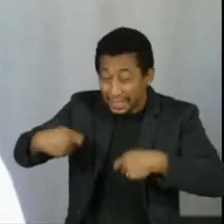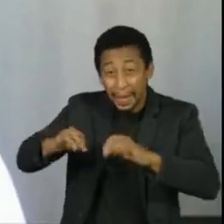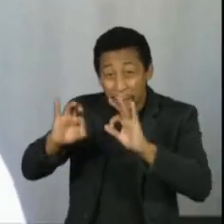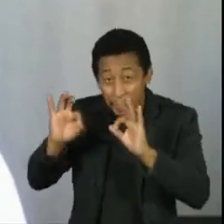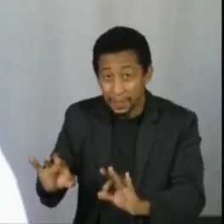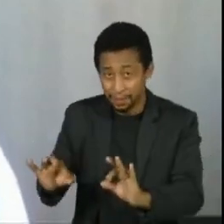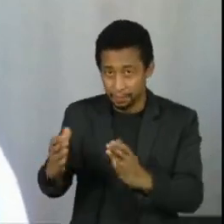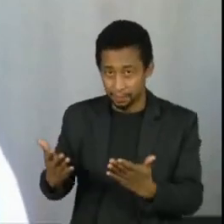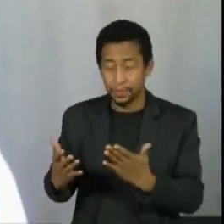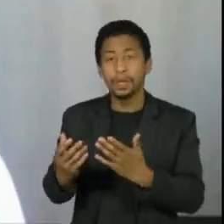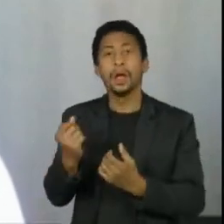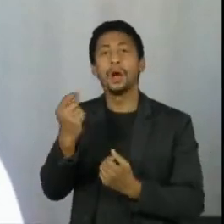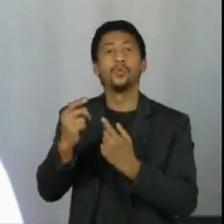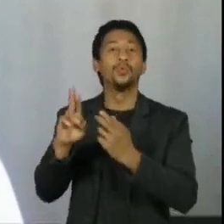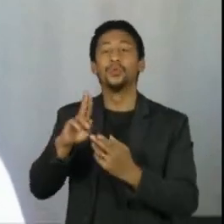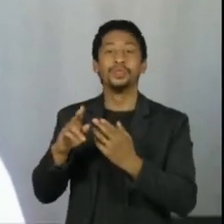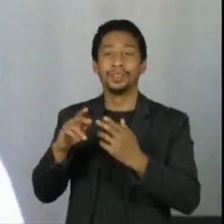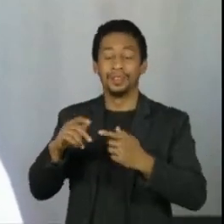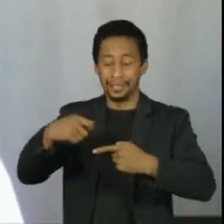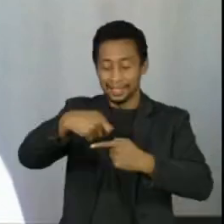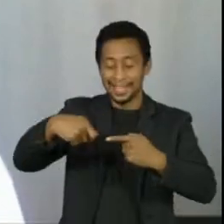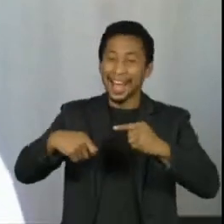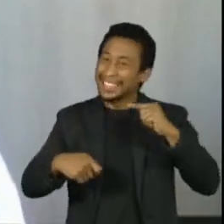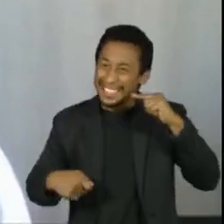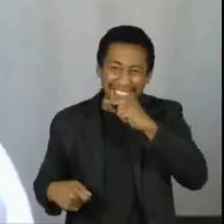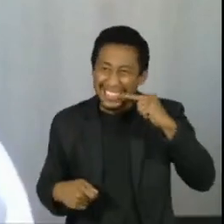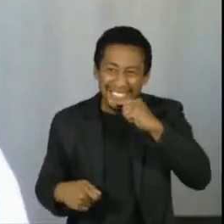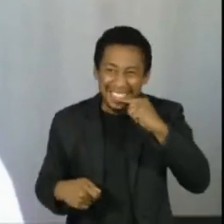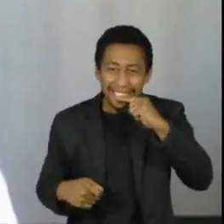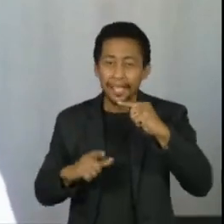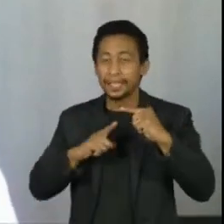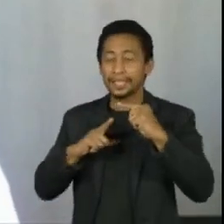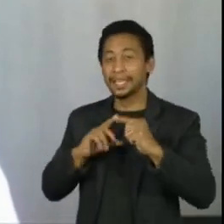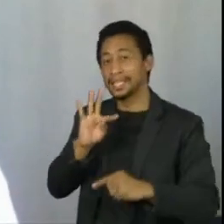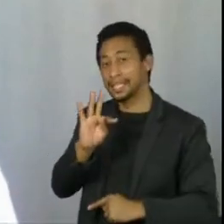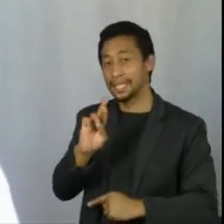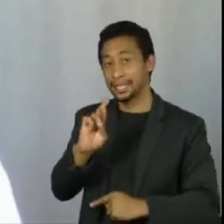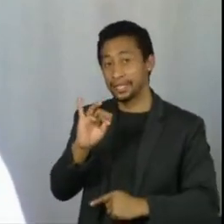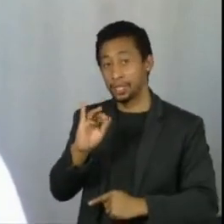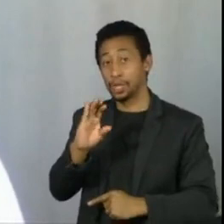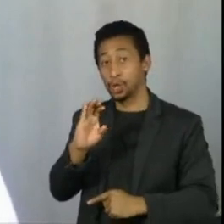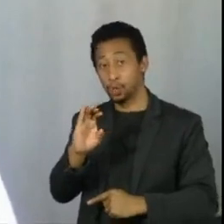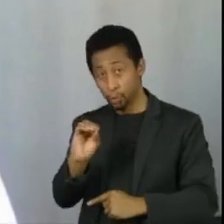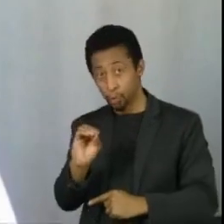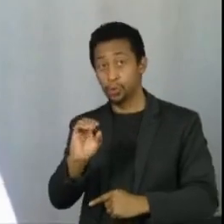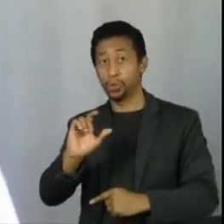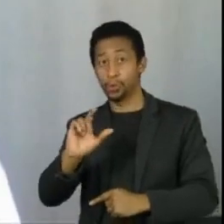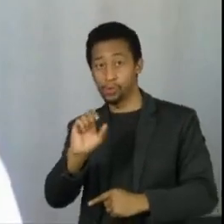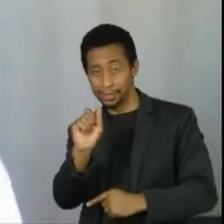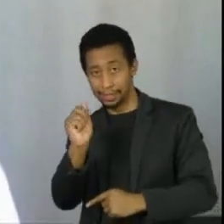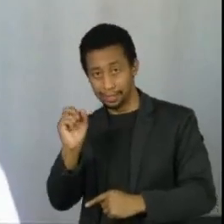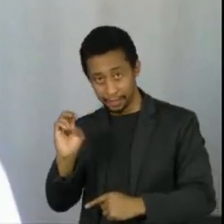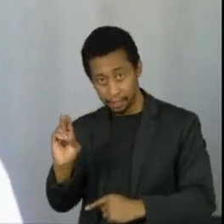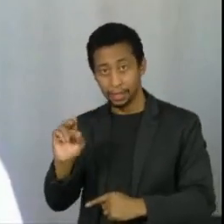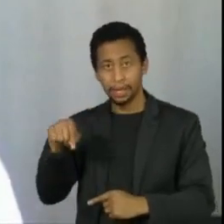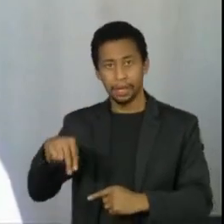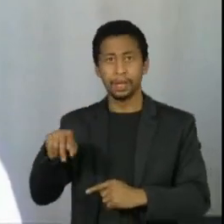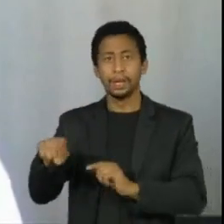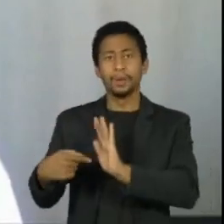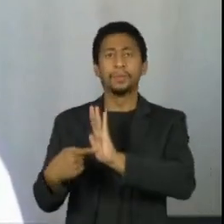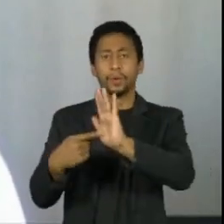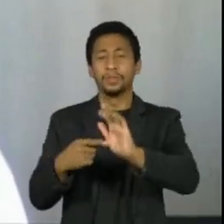pessoas usam creme dental com triclosan, que é uma substância antisséptica, ou enxaguatório bucal